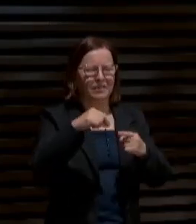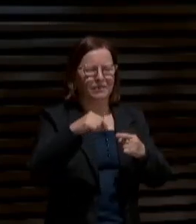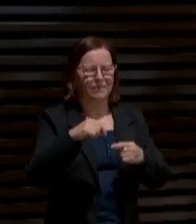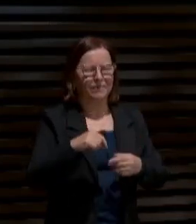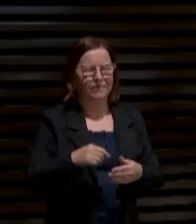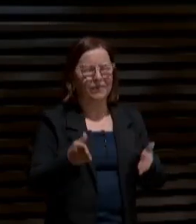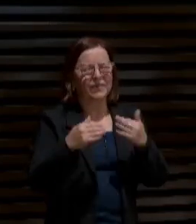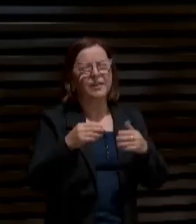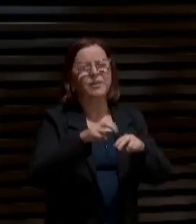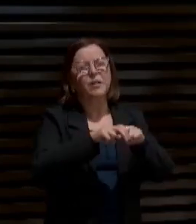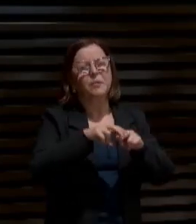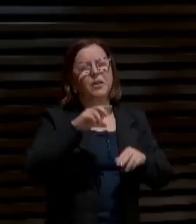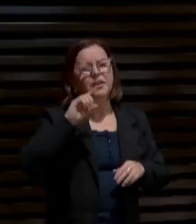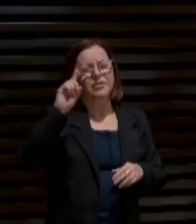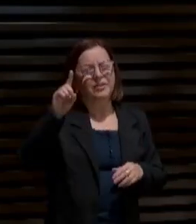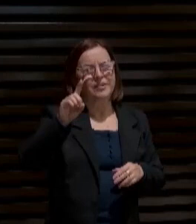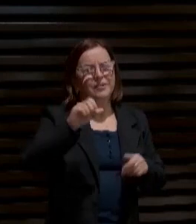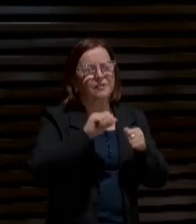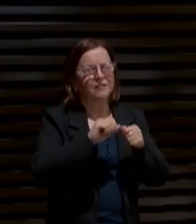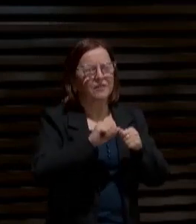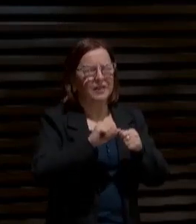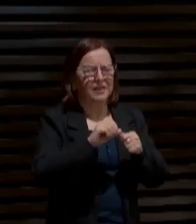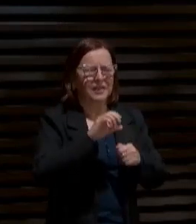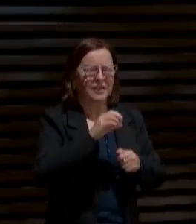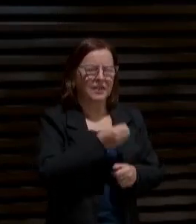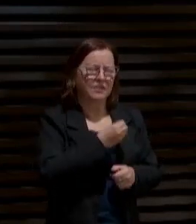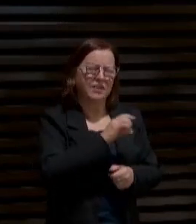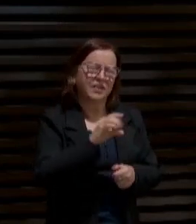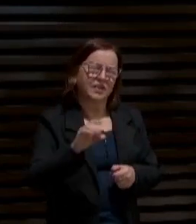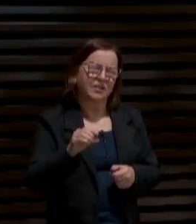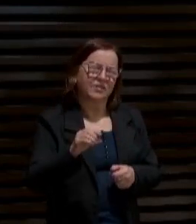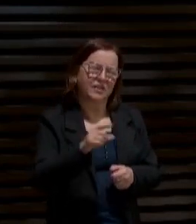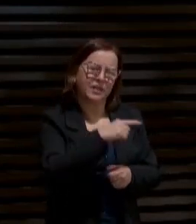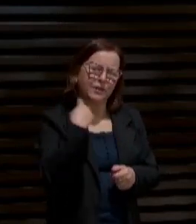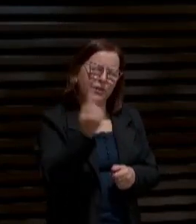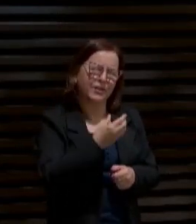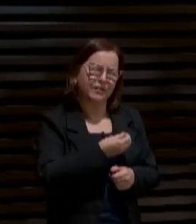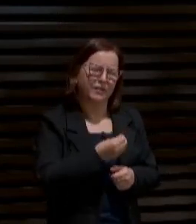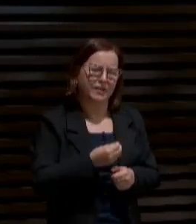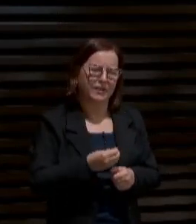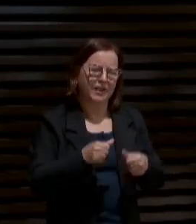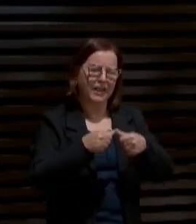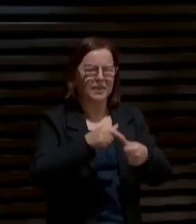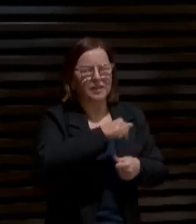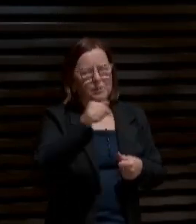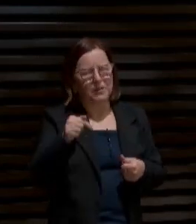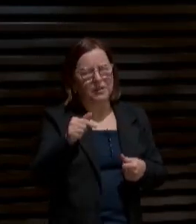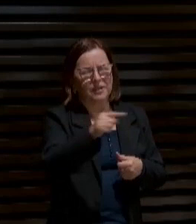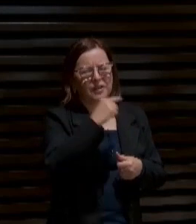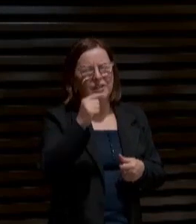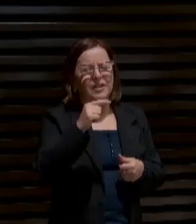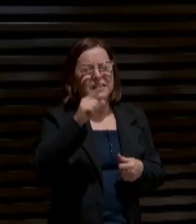mesmo senhor faz isso na vida de cada um não faz isso nossa vida essa semana nós possamos ser sal e luz para aqueles